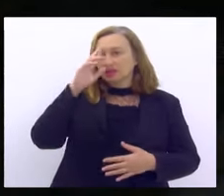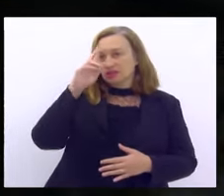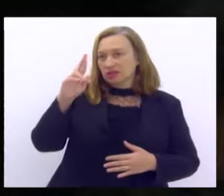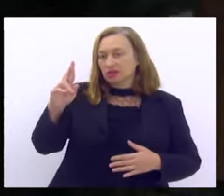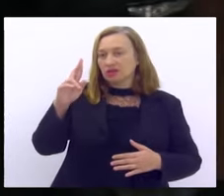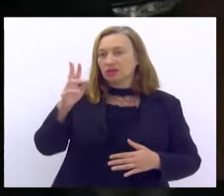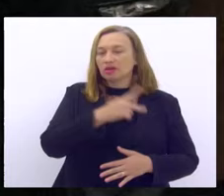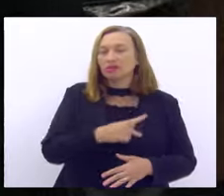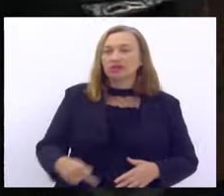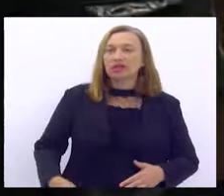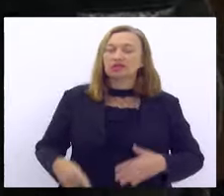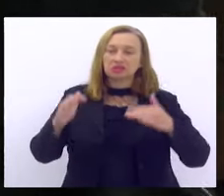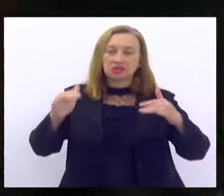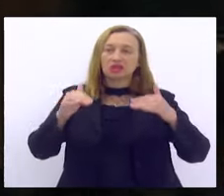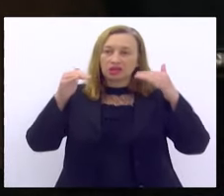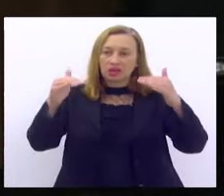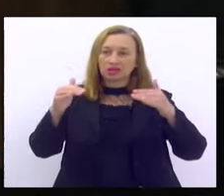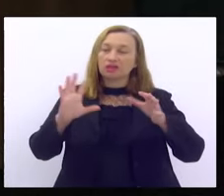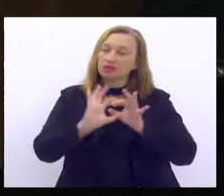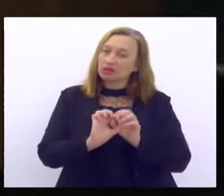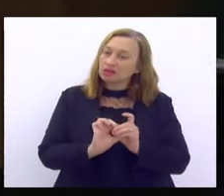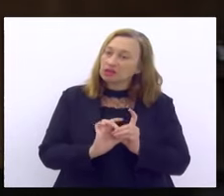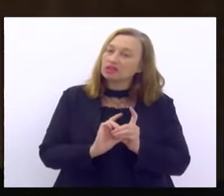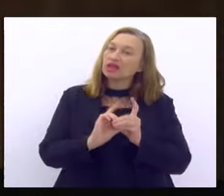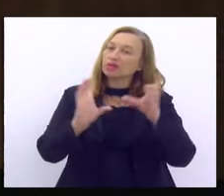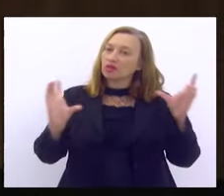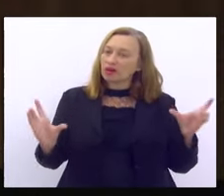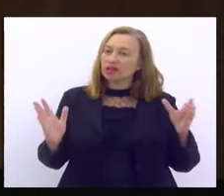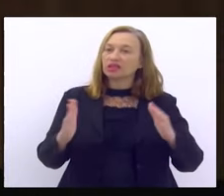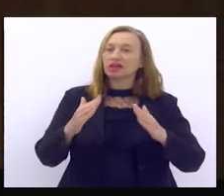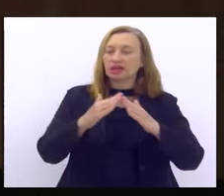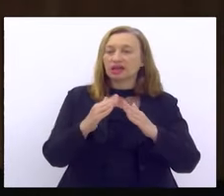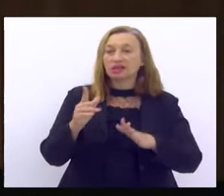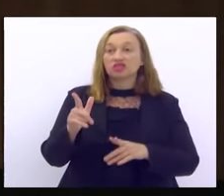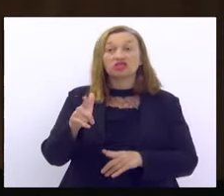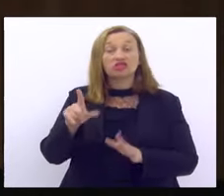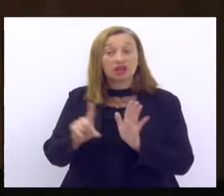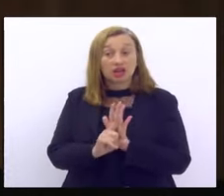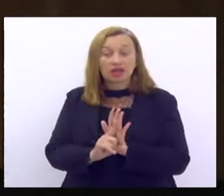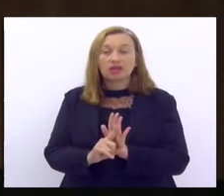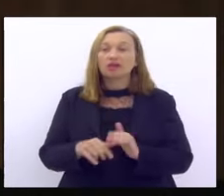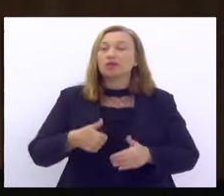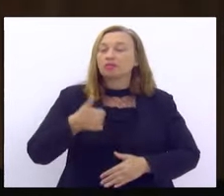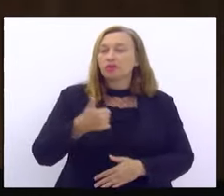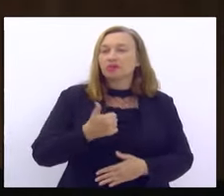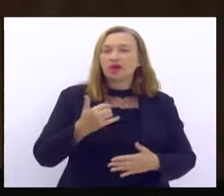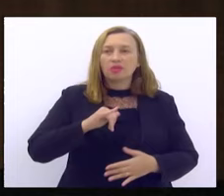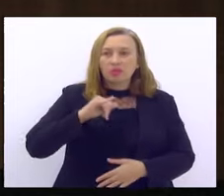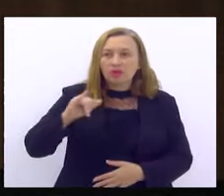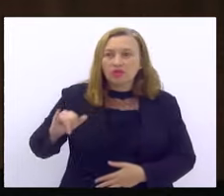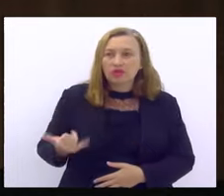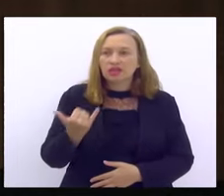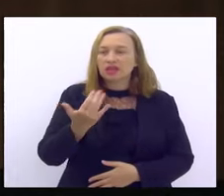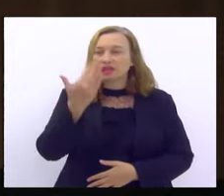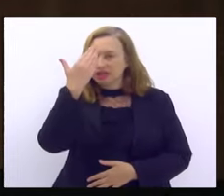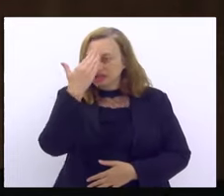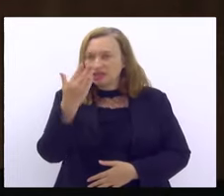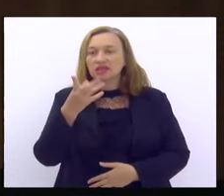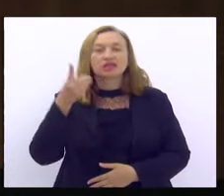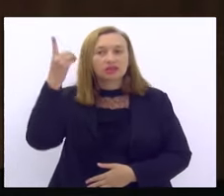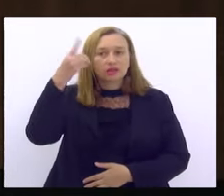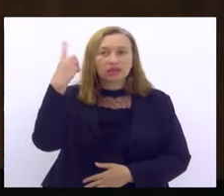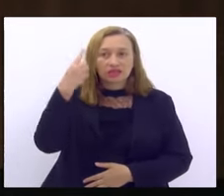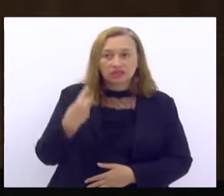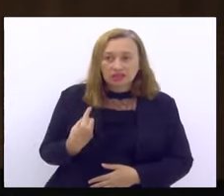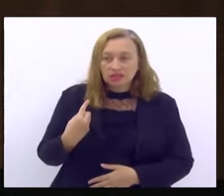sempre muito atenciosa e uma democrata presidindo aqui a nossa Casa Legislativa. Primeiro, aproveitar aqui e agradecer a deputada Dani